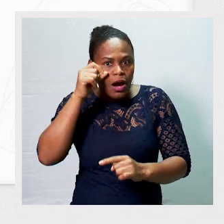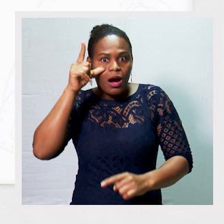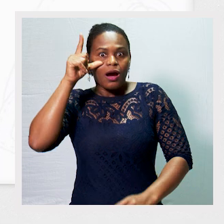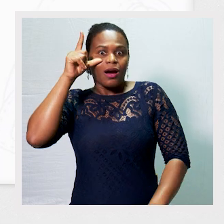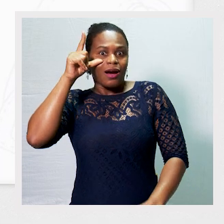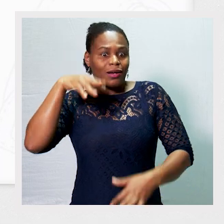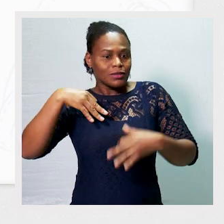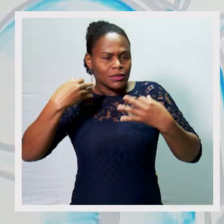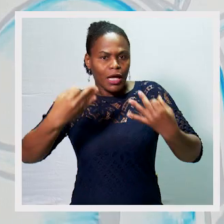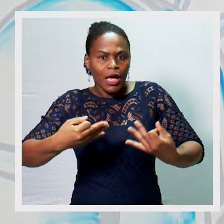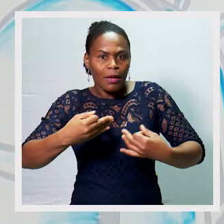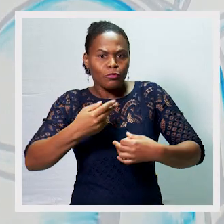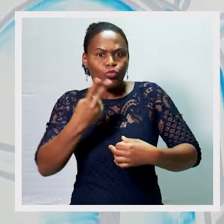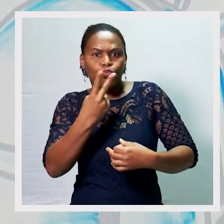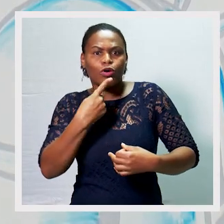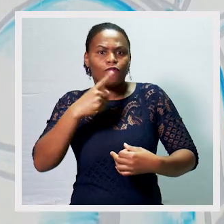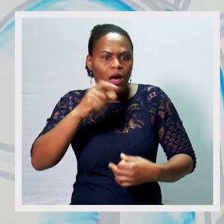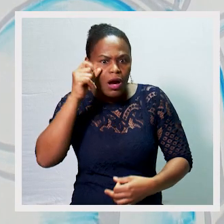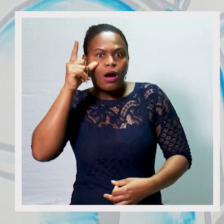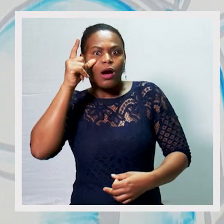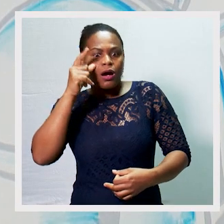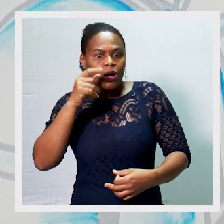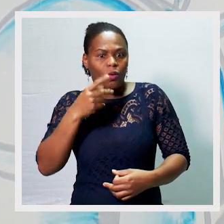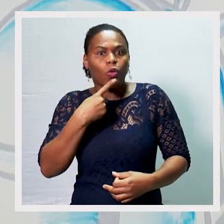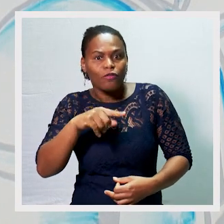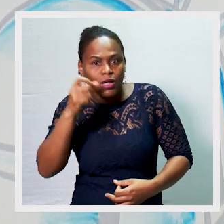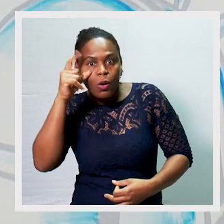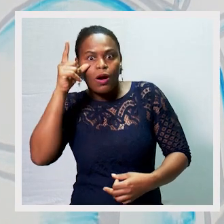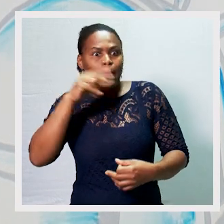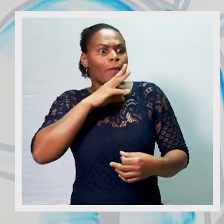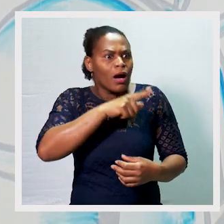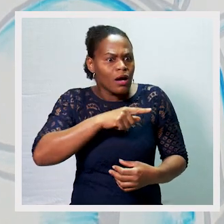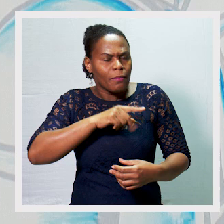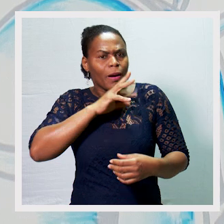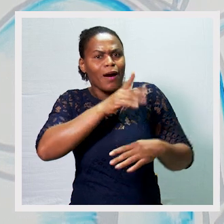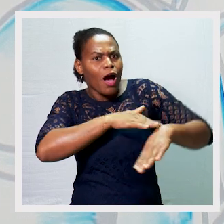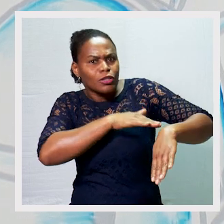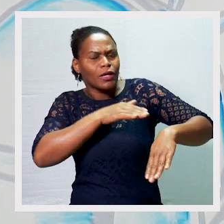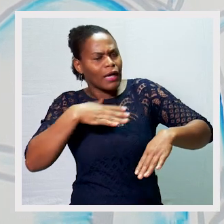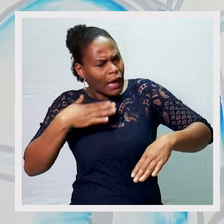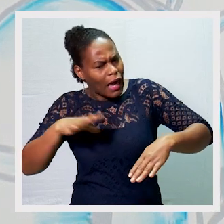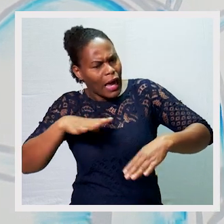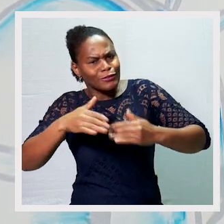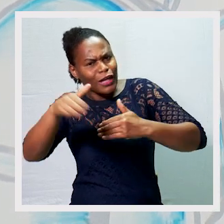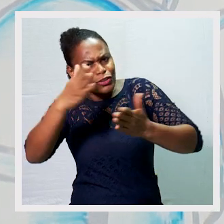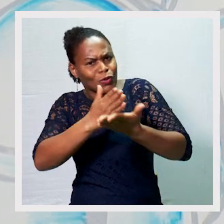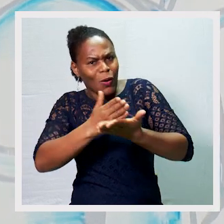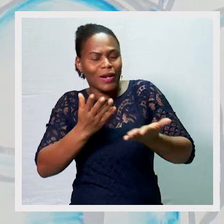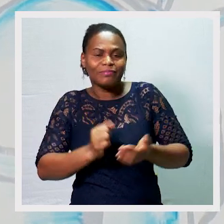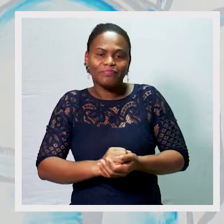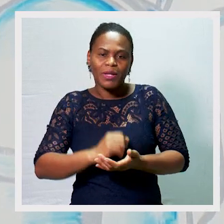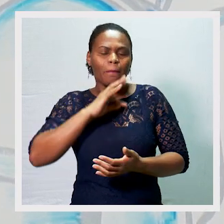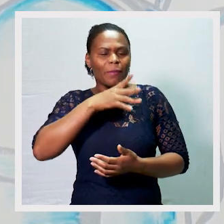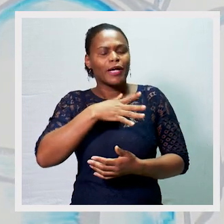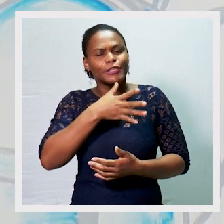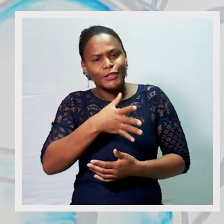acordava sempre, pelo menos 2 vezes. Mamã, eu quero ir à escola. E a mãe dizia sempre, com